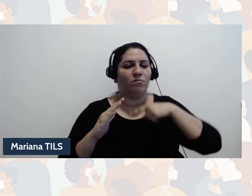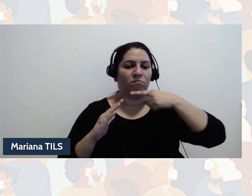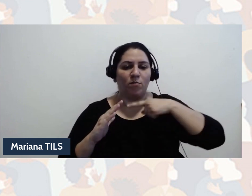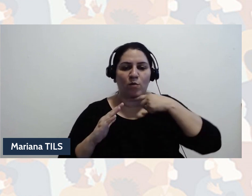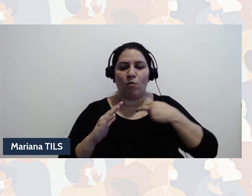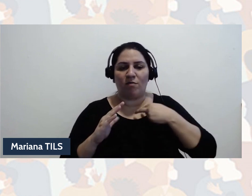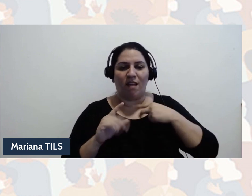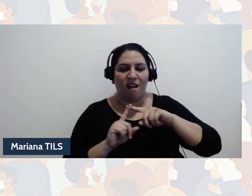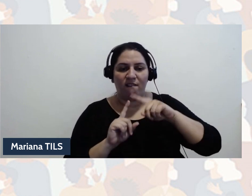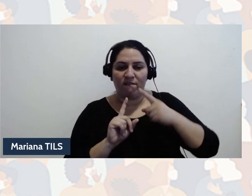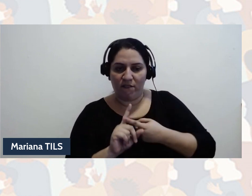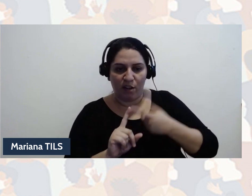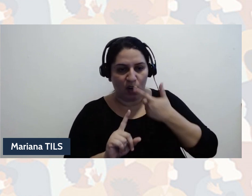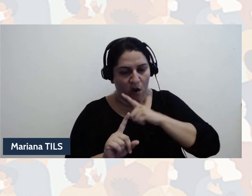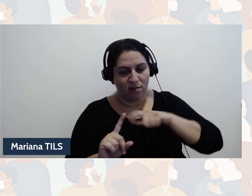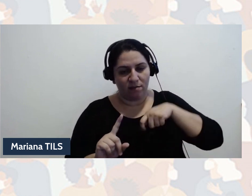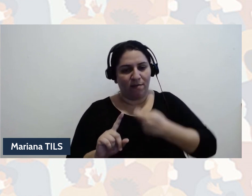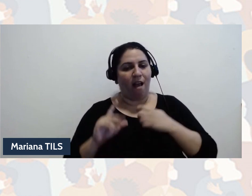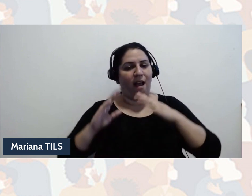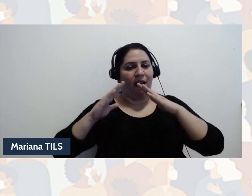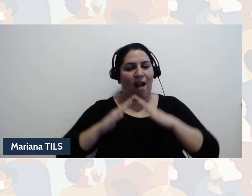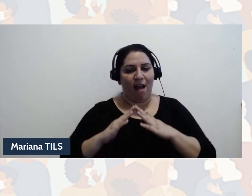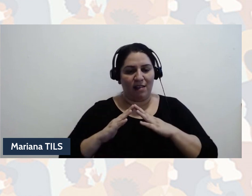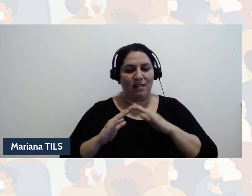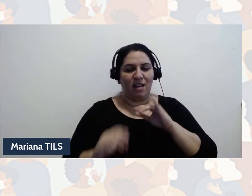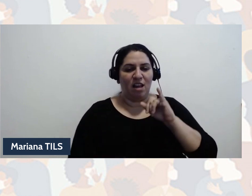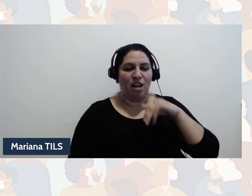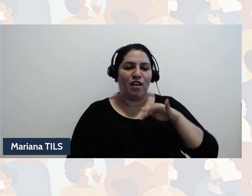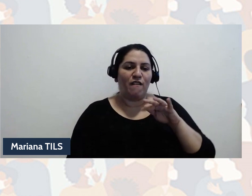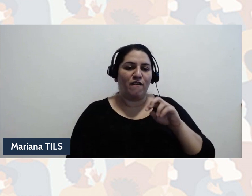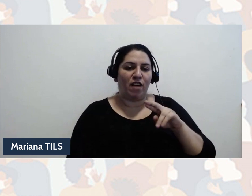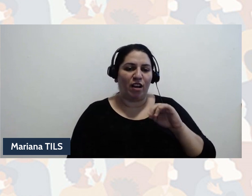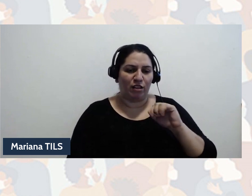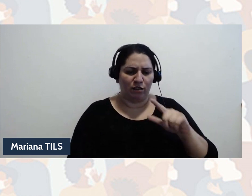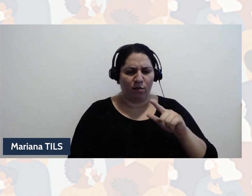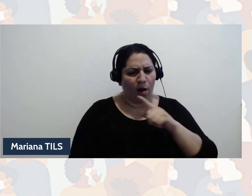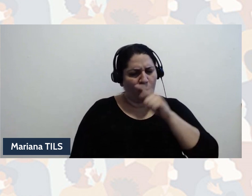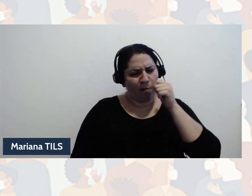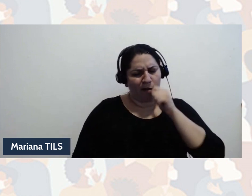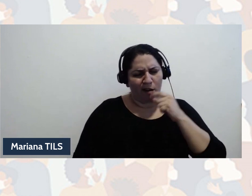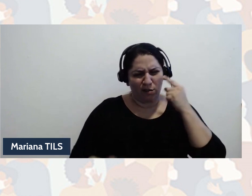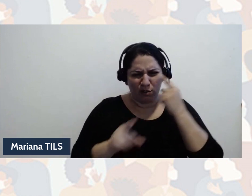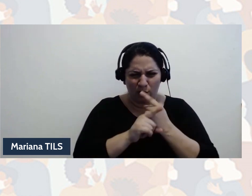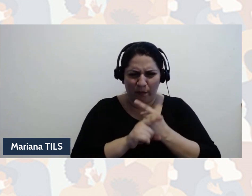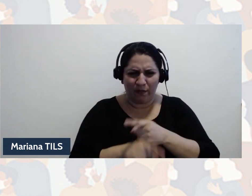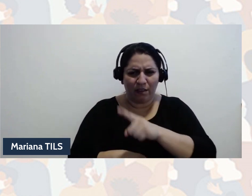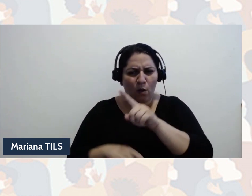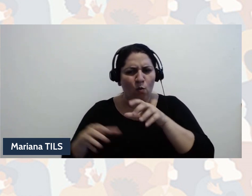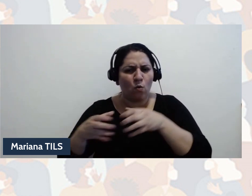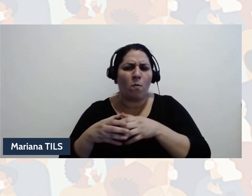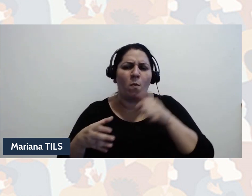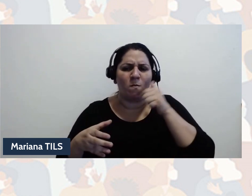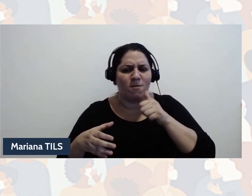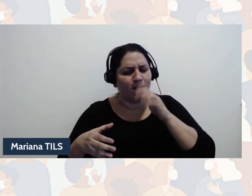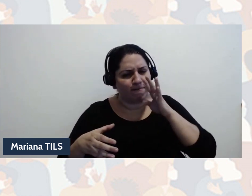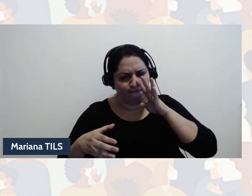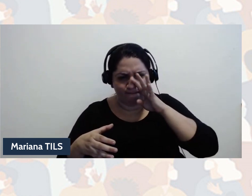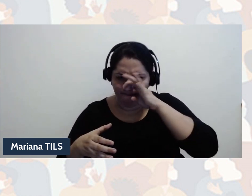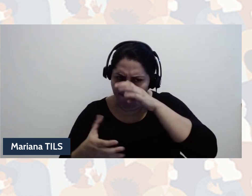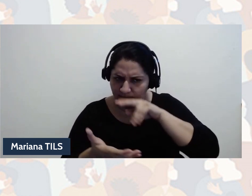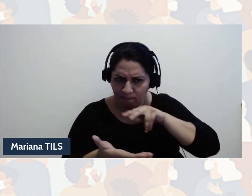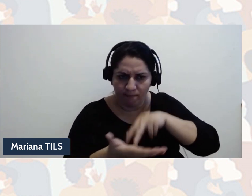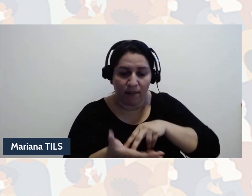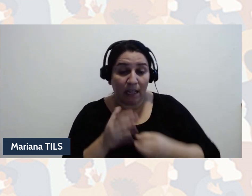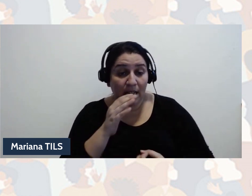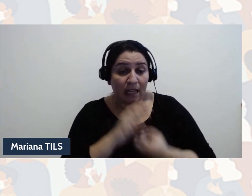reproduzir. Nazaré, ao ir para lá, descobre que existe um movimento de resistência em que as mulheres criaram uma nova linguagem,